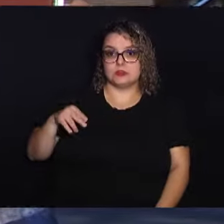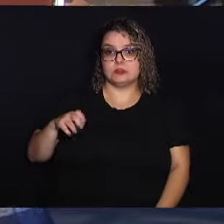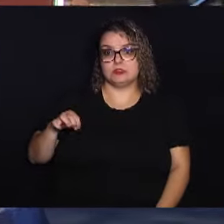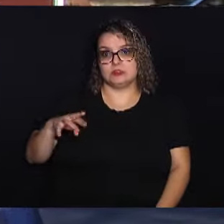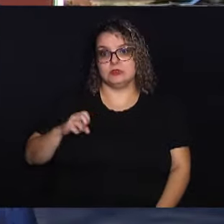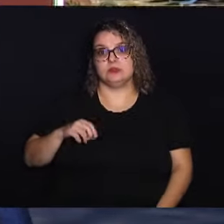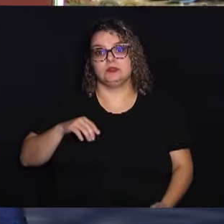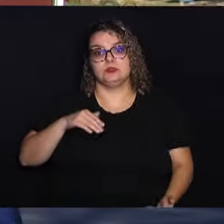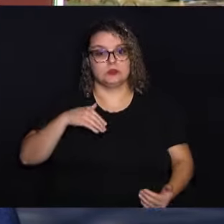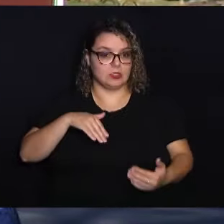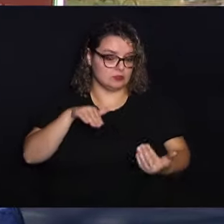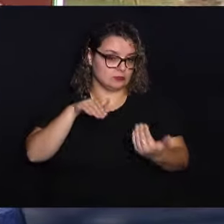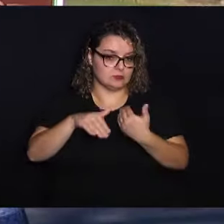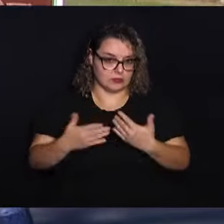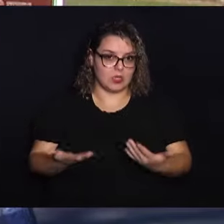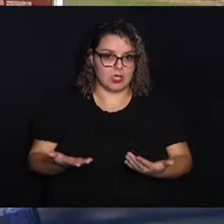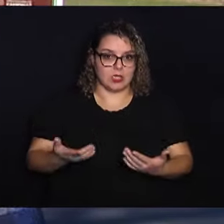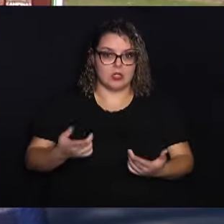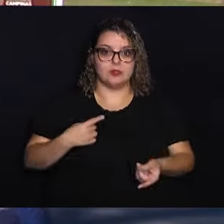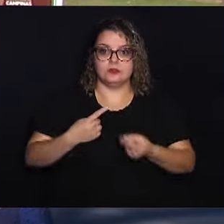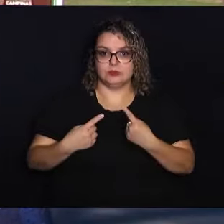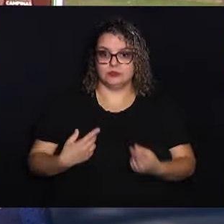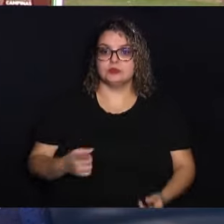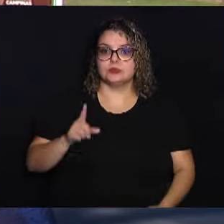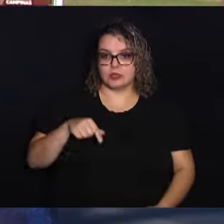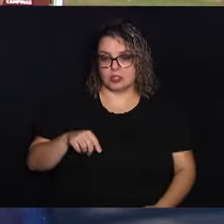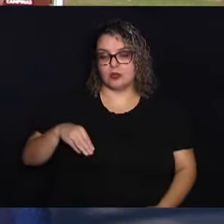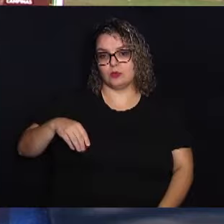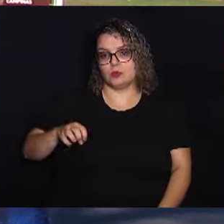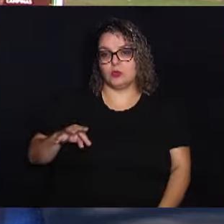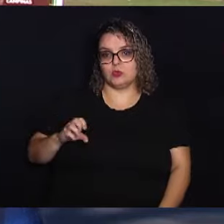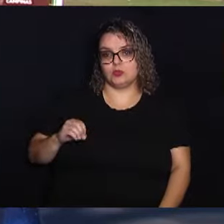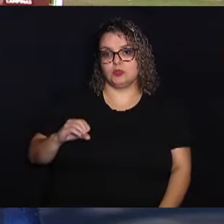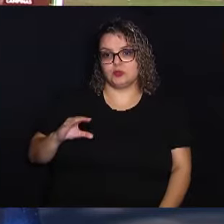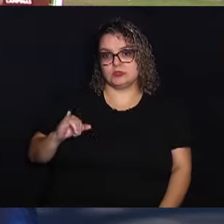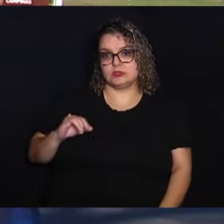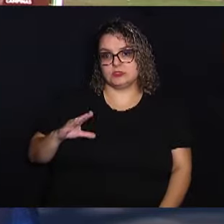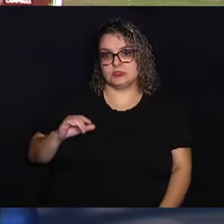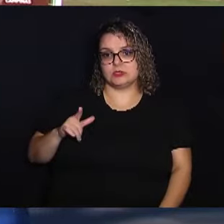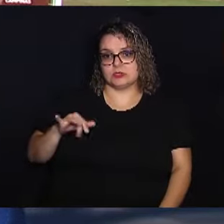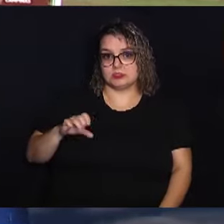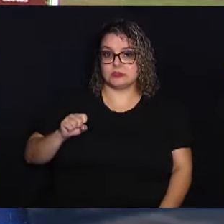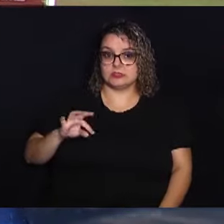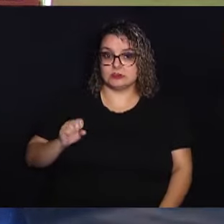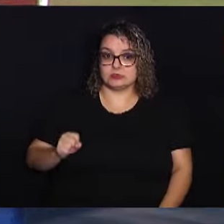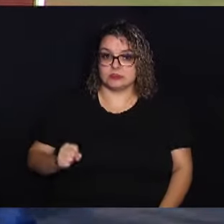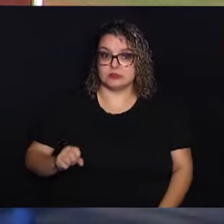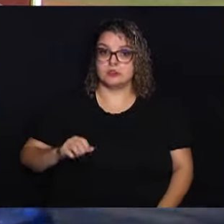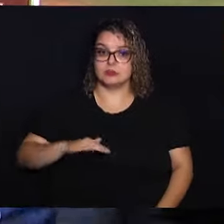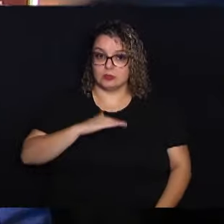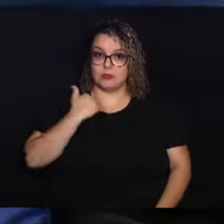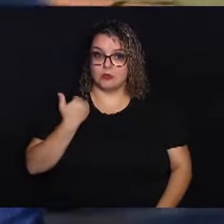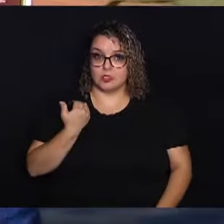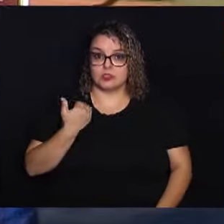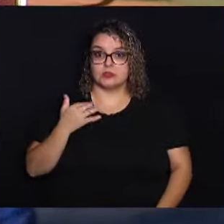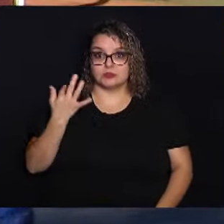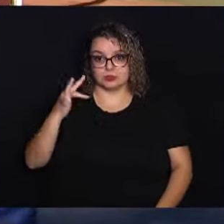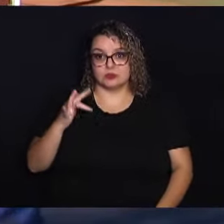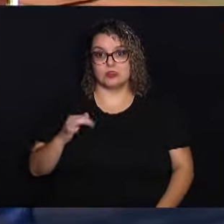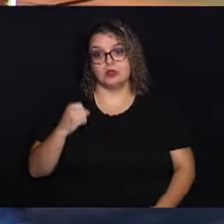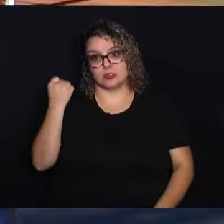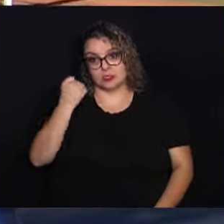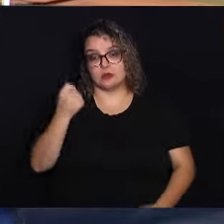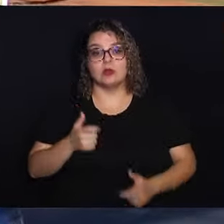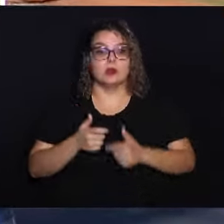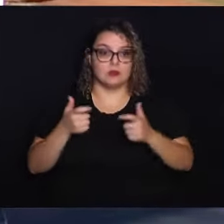sinistros de trânsito em Campinas Eles vieram a ocorrer com motociclistas né os Sinistros com óbito e mesmo os Sinistros com lesões